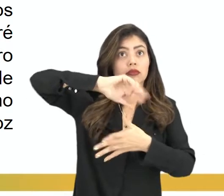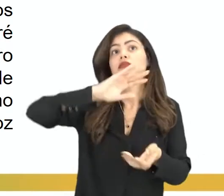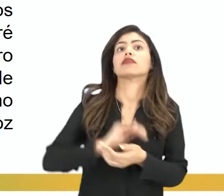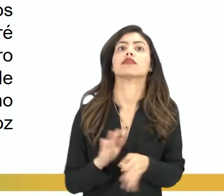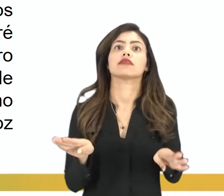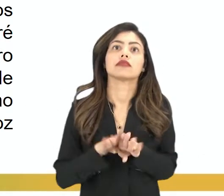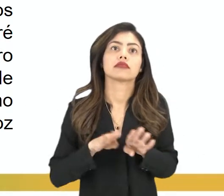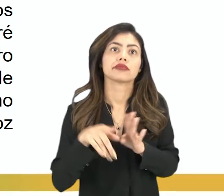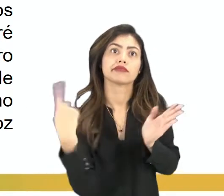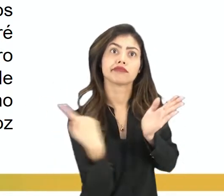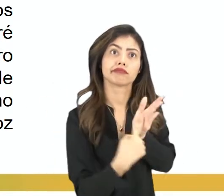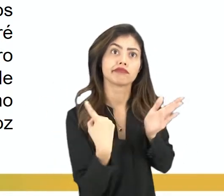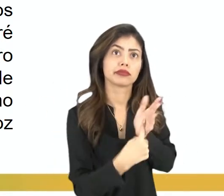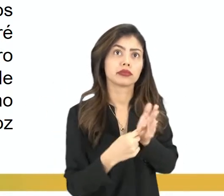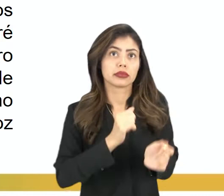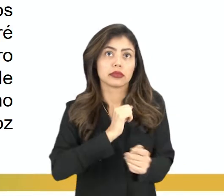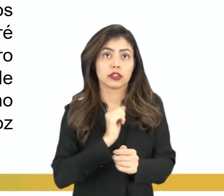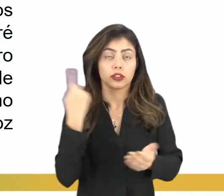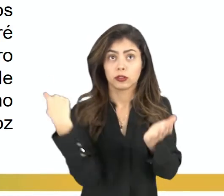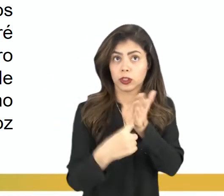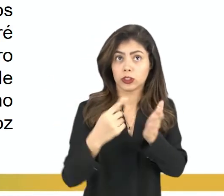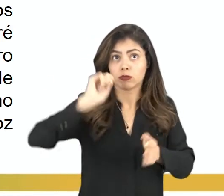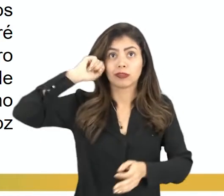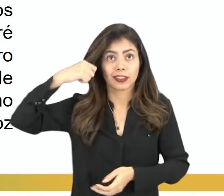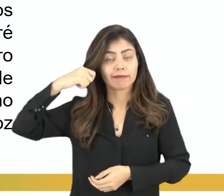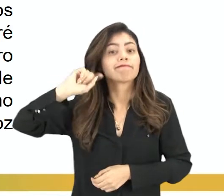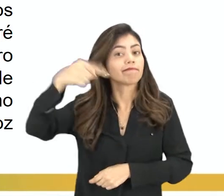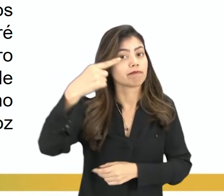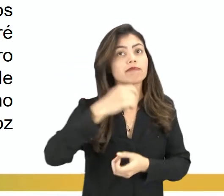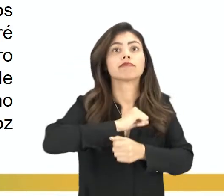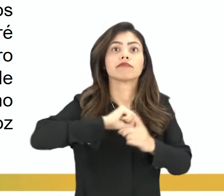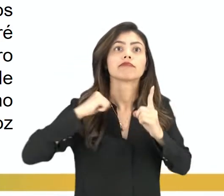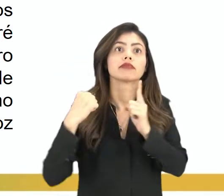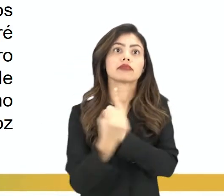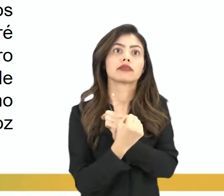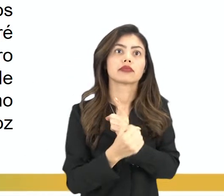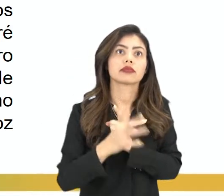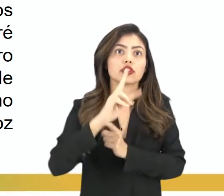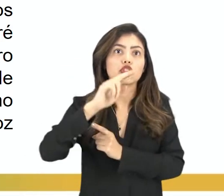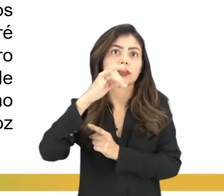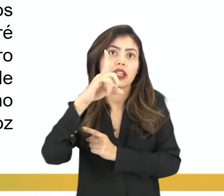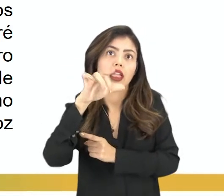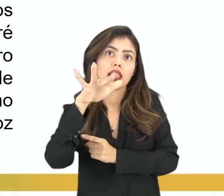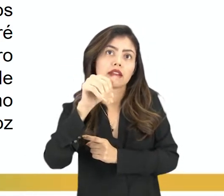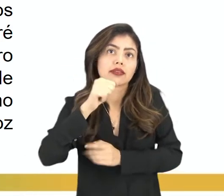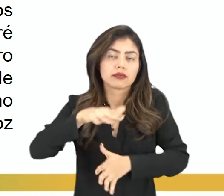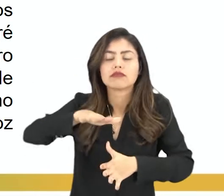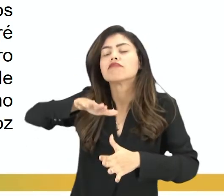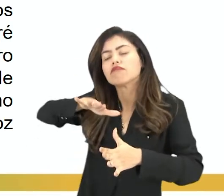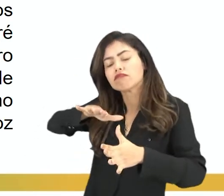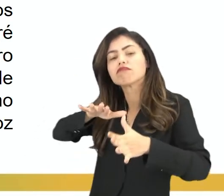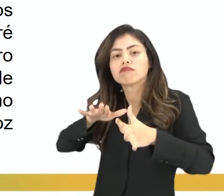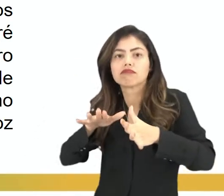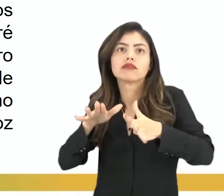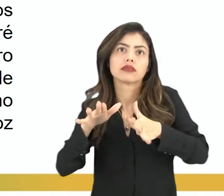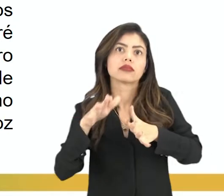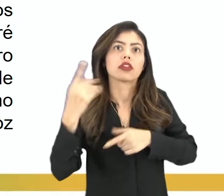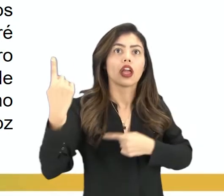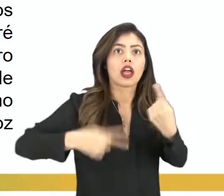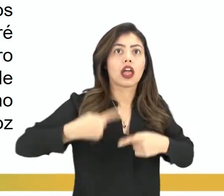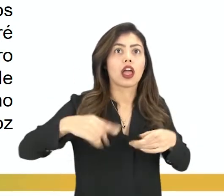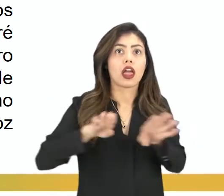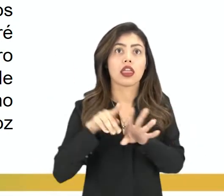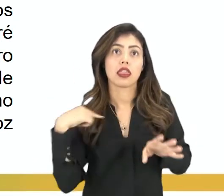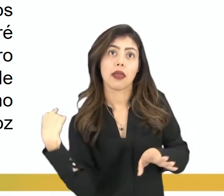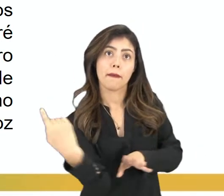que surge como denúncia da condição negra periférica daquela sociedade. O nosso tropicalismo, já falamos